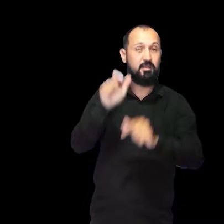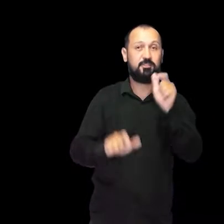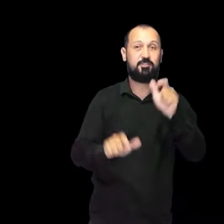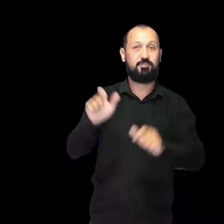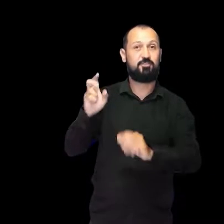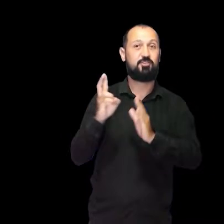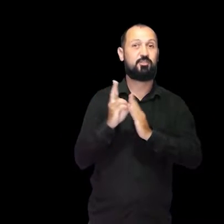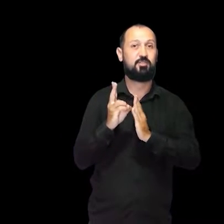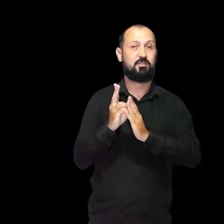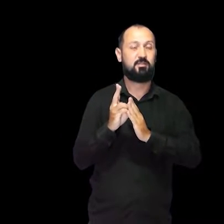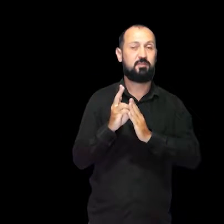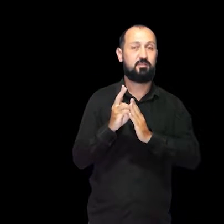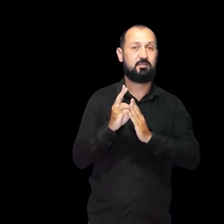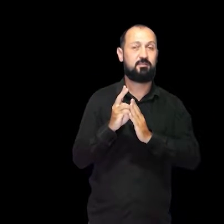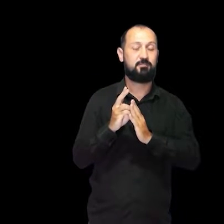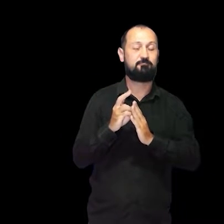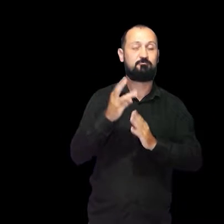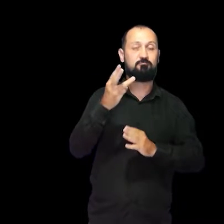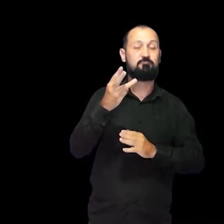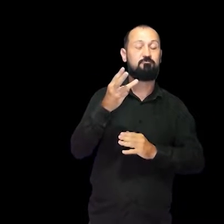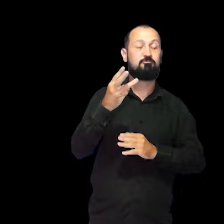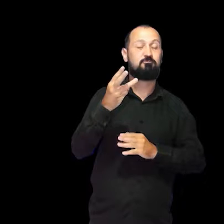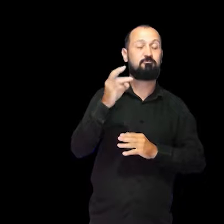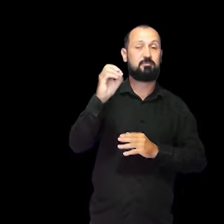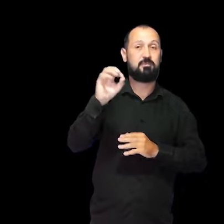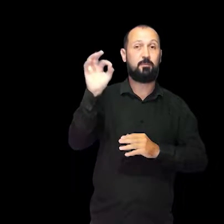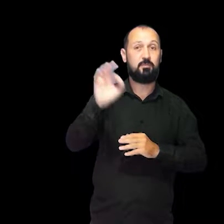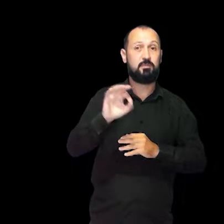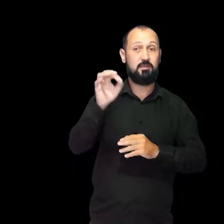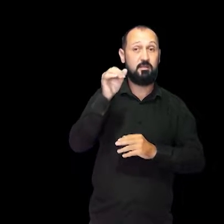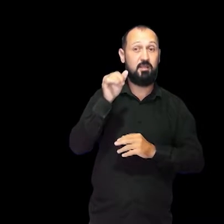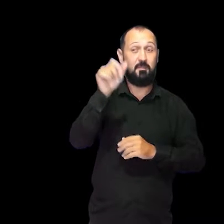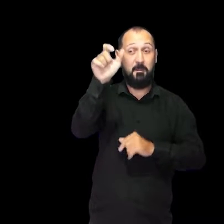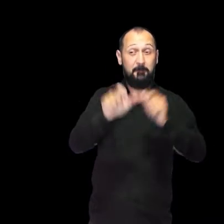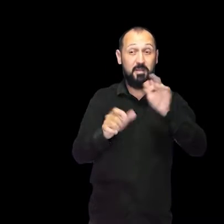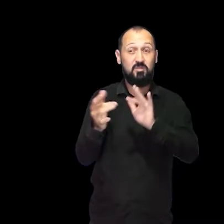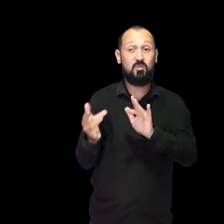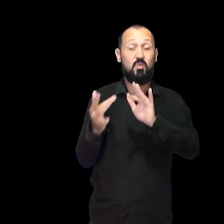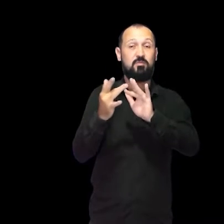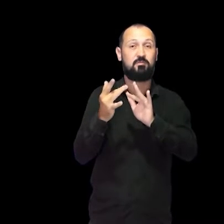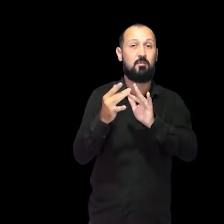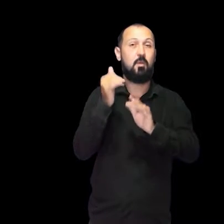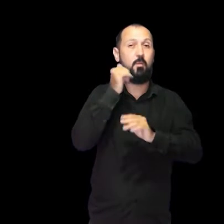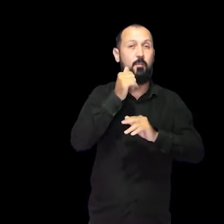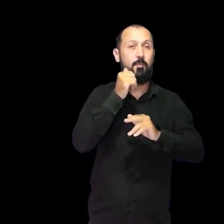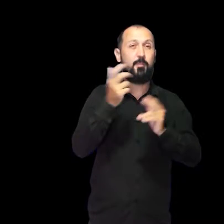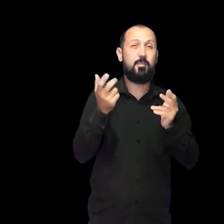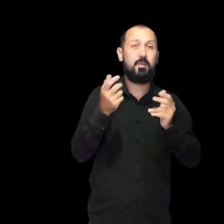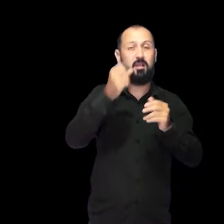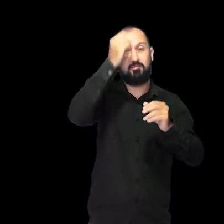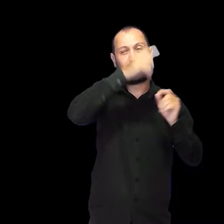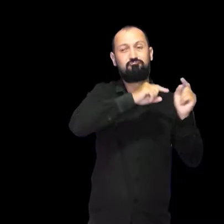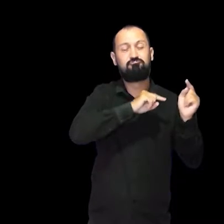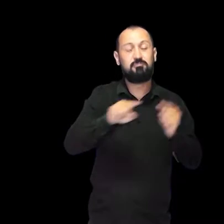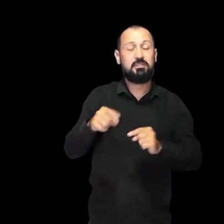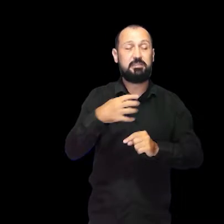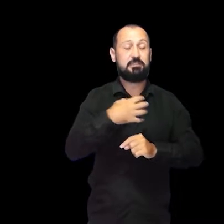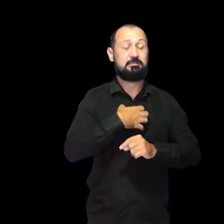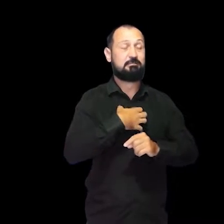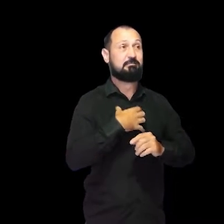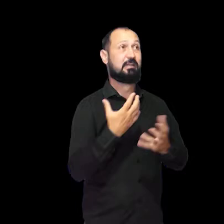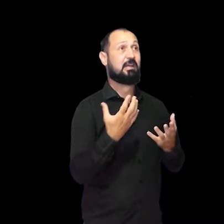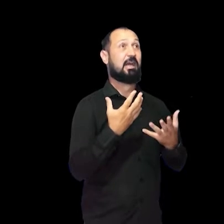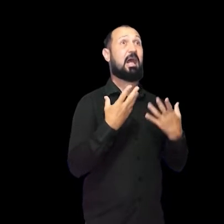um terço delas, o agressor era uma pessoa próxima. Mulheres violentadas ou que se sentirem ameaçadas